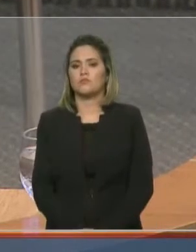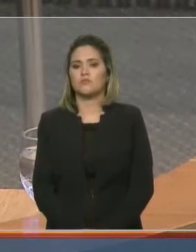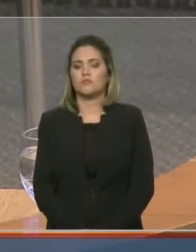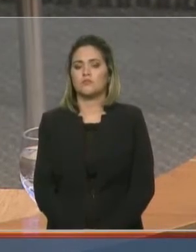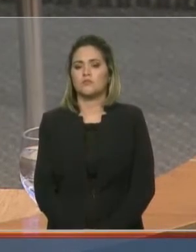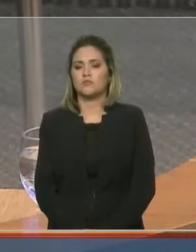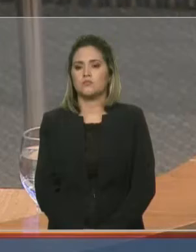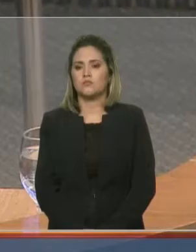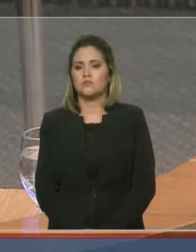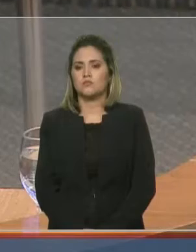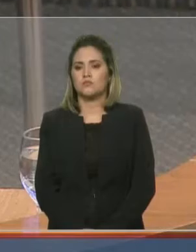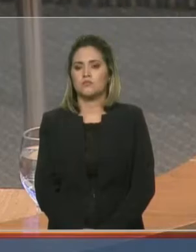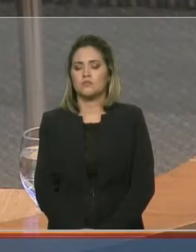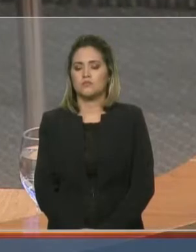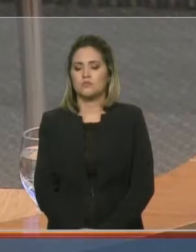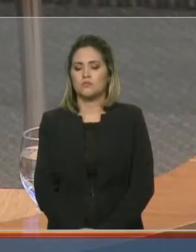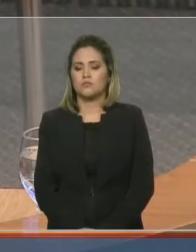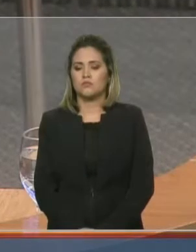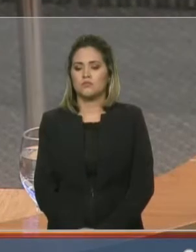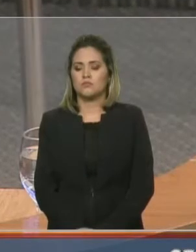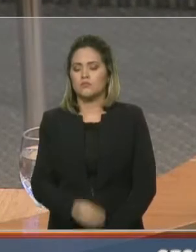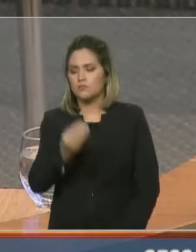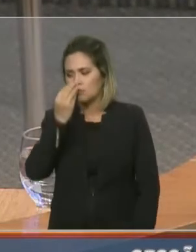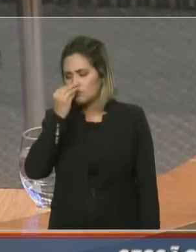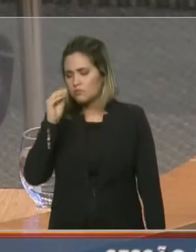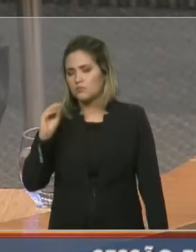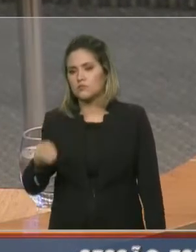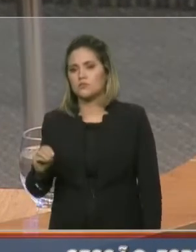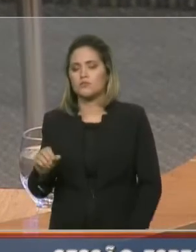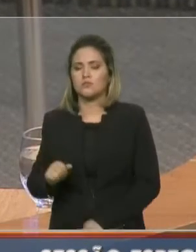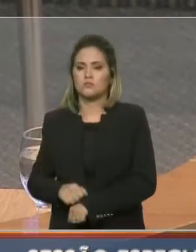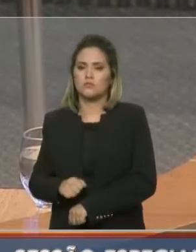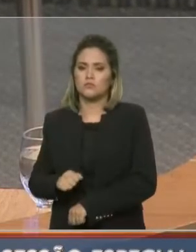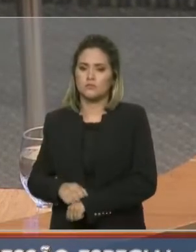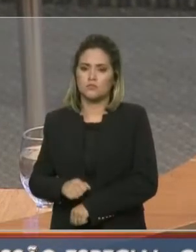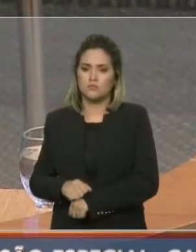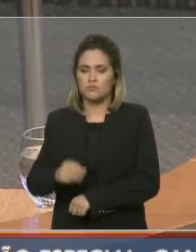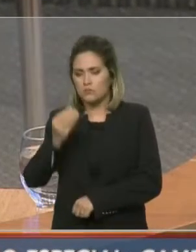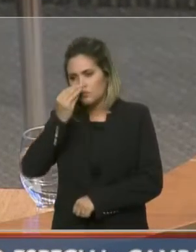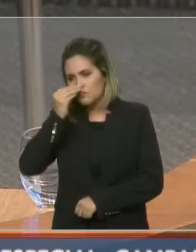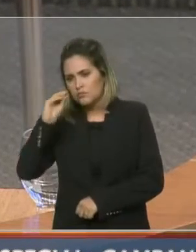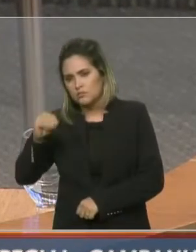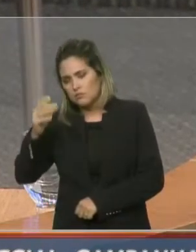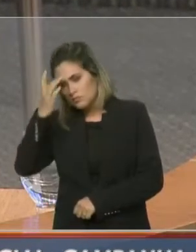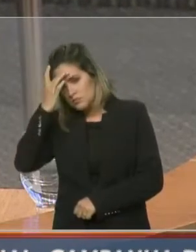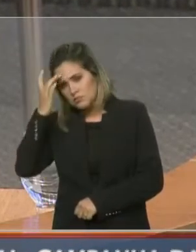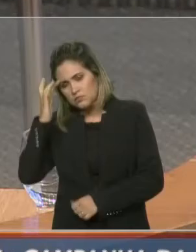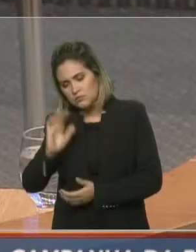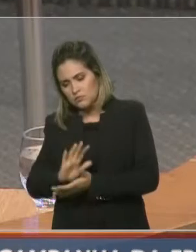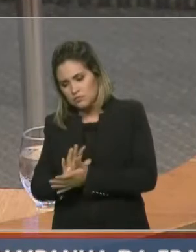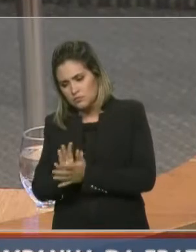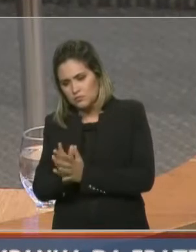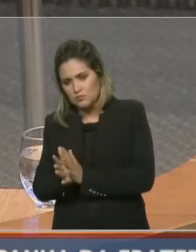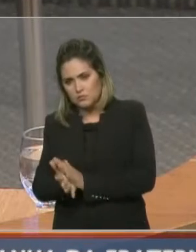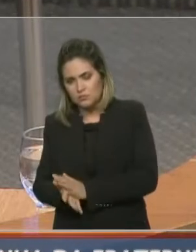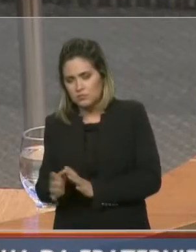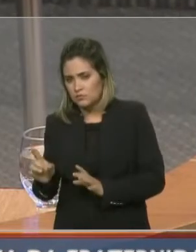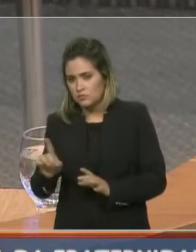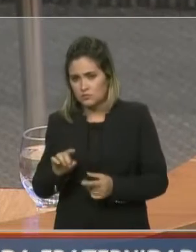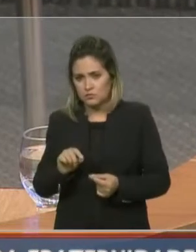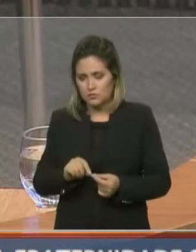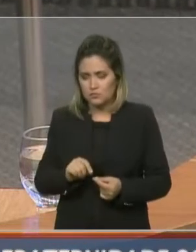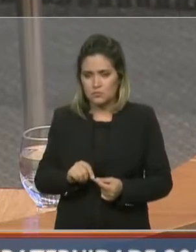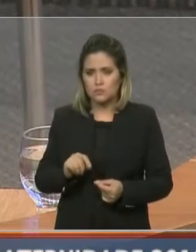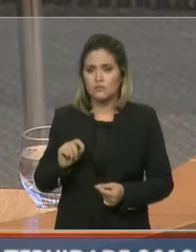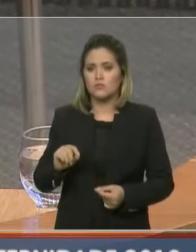afastar da realidade do pobre, se afastar da realidade daqueles que são excluídos, não realizar aquilo que o